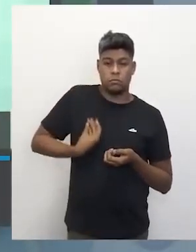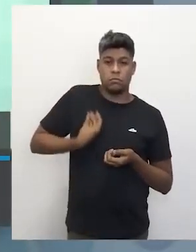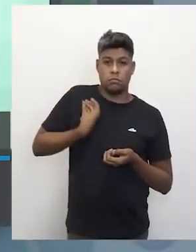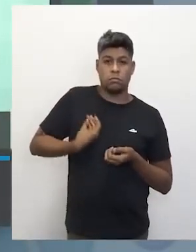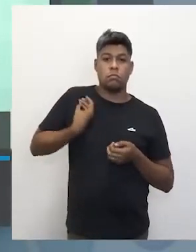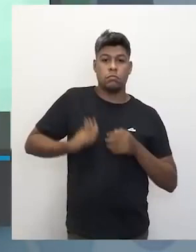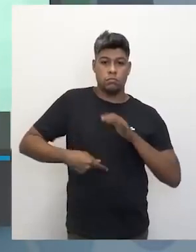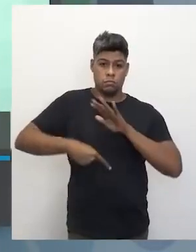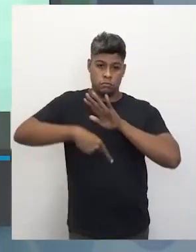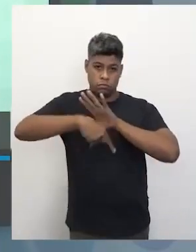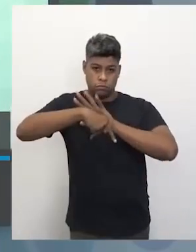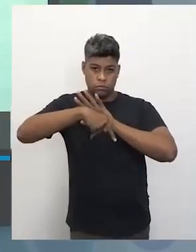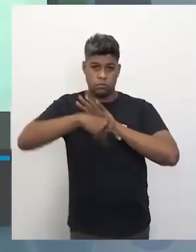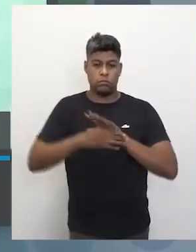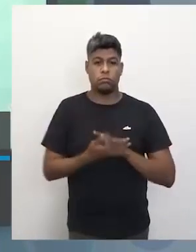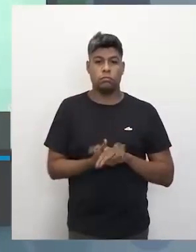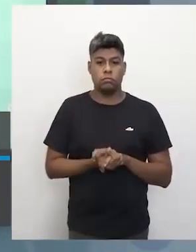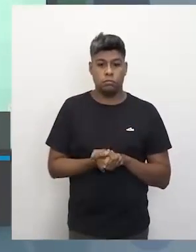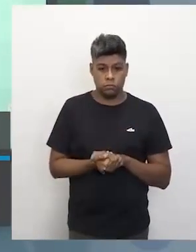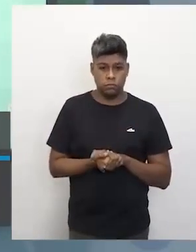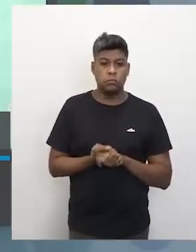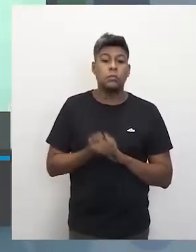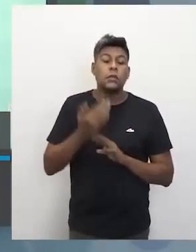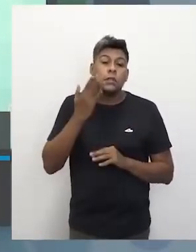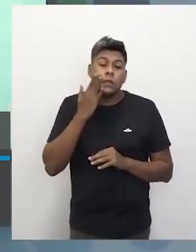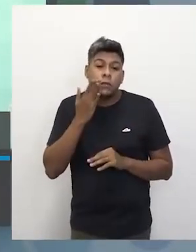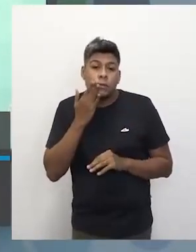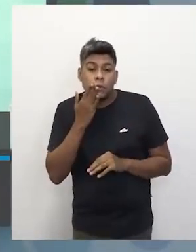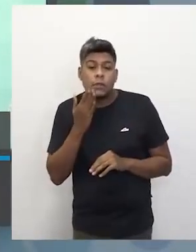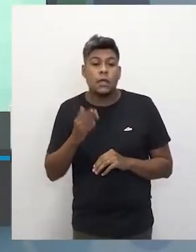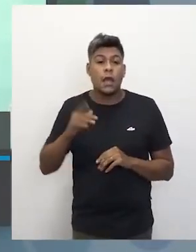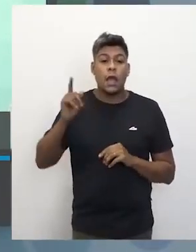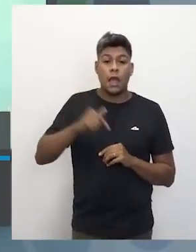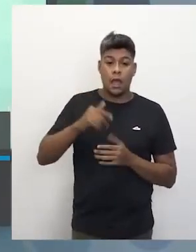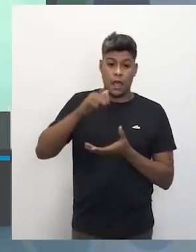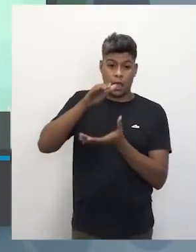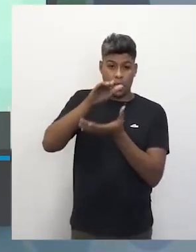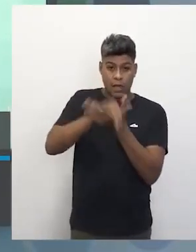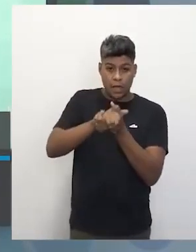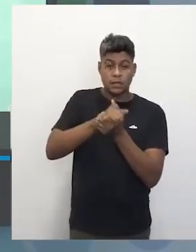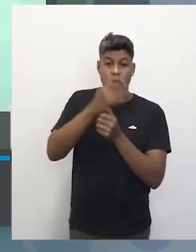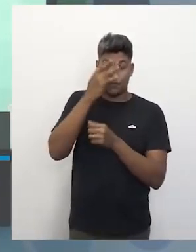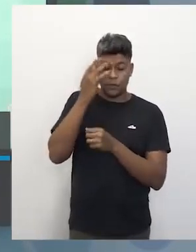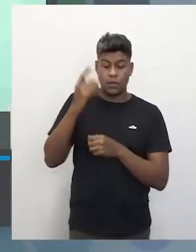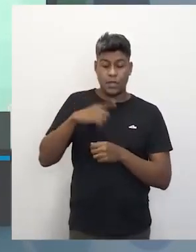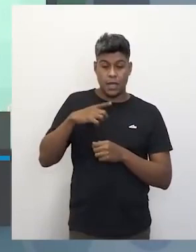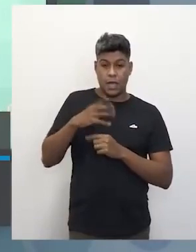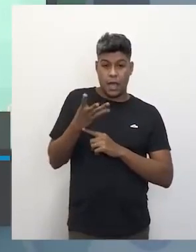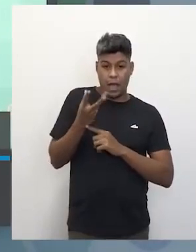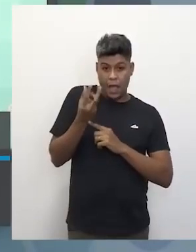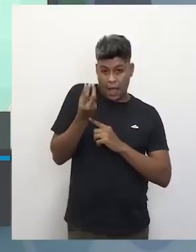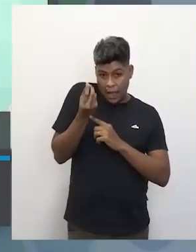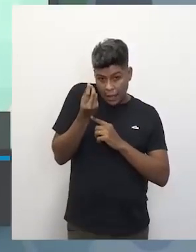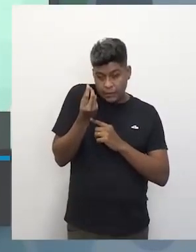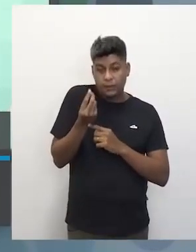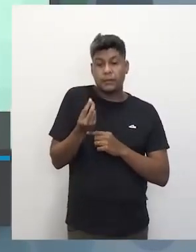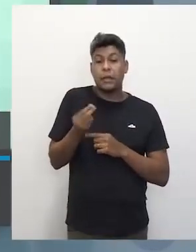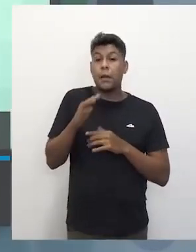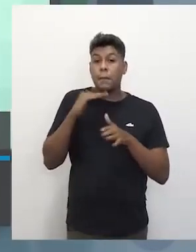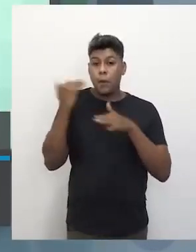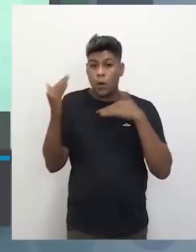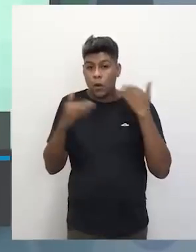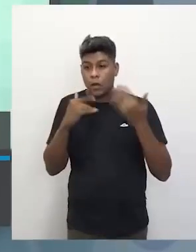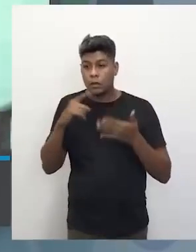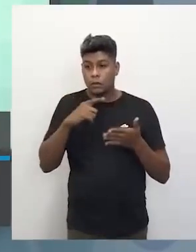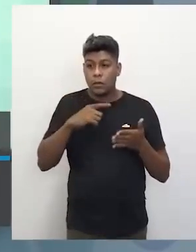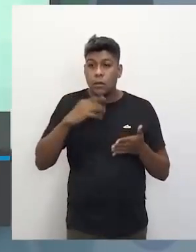a sala do José e da Paulina Nemirovsky, né, que era um casal de colecionadores de arte. Quando eles faleceram, eles deixaram em